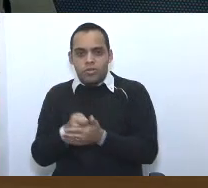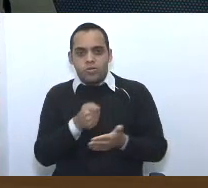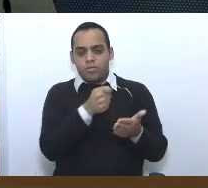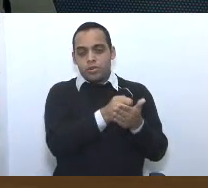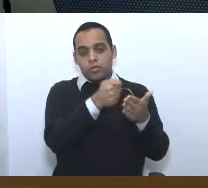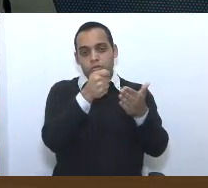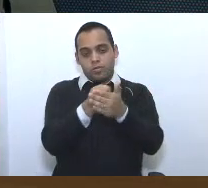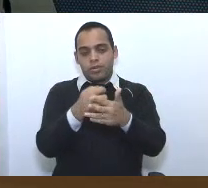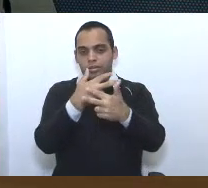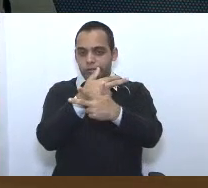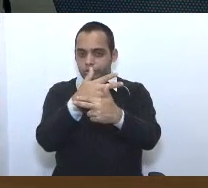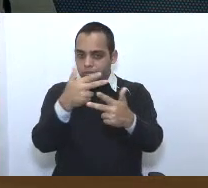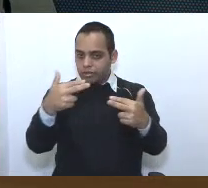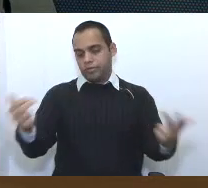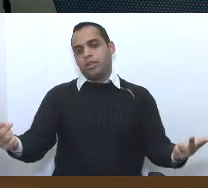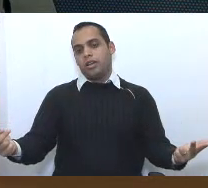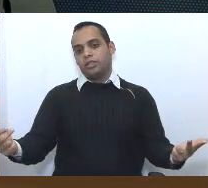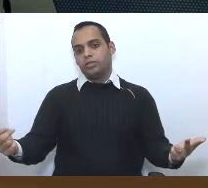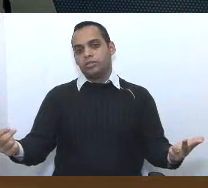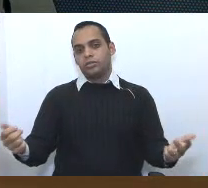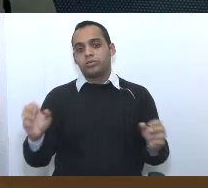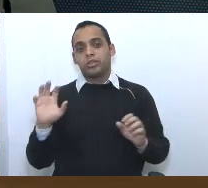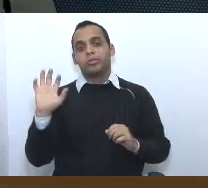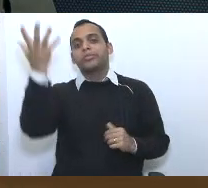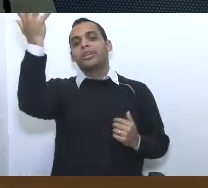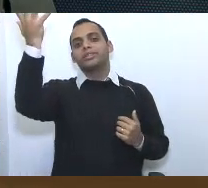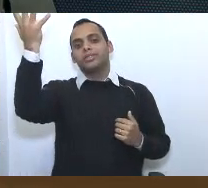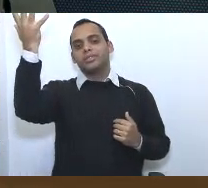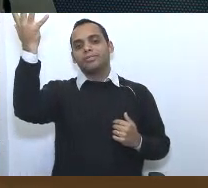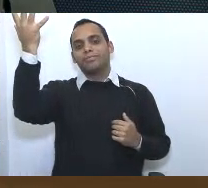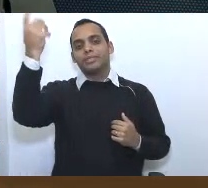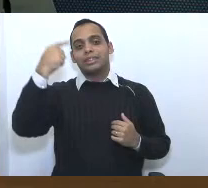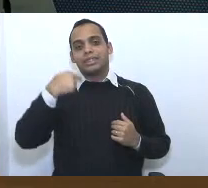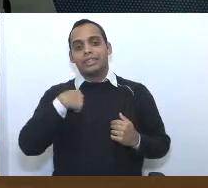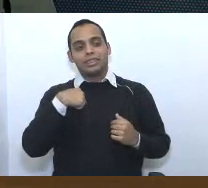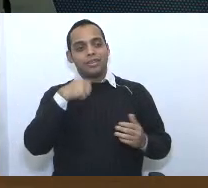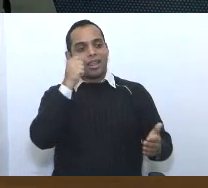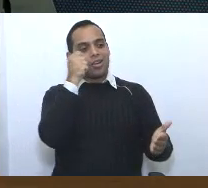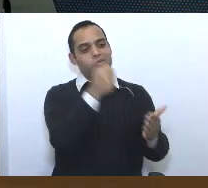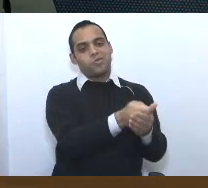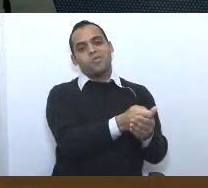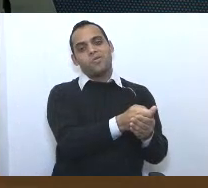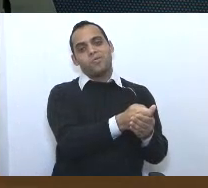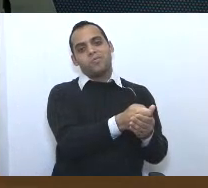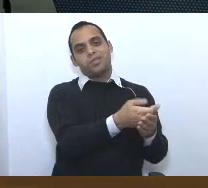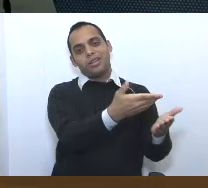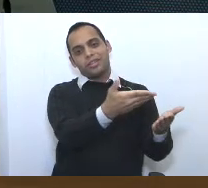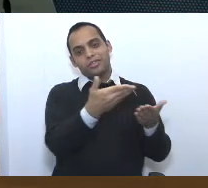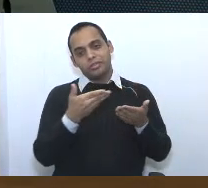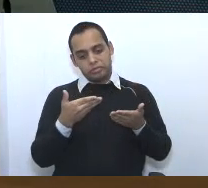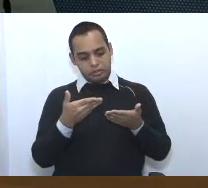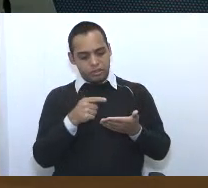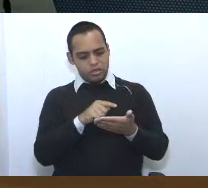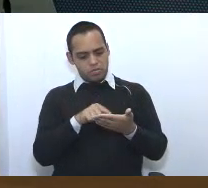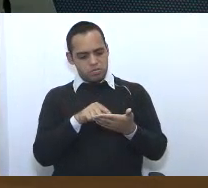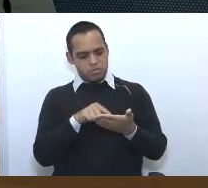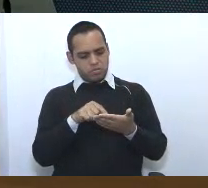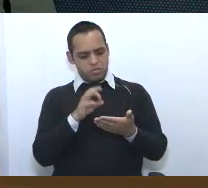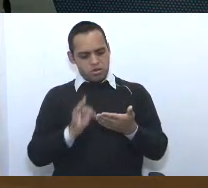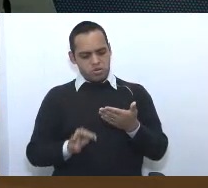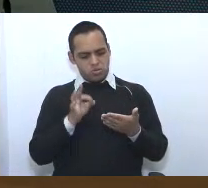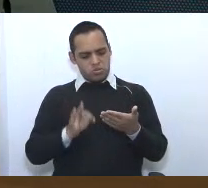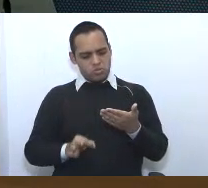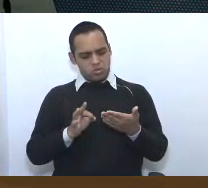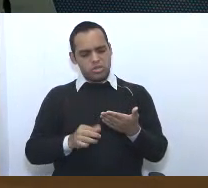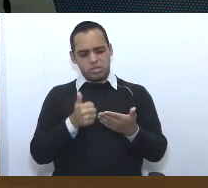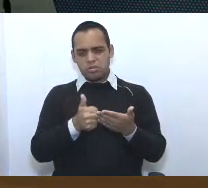formas diversificadas, o que acontecia? Tinha que ir para a compra, vinha o parecer para o jurídico